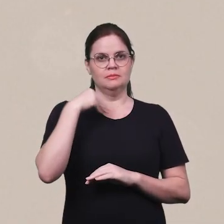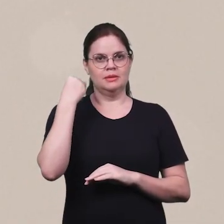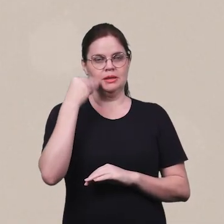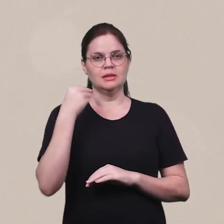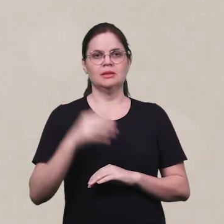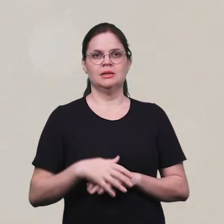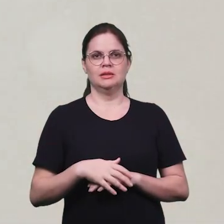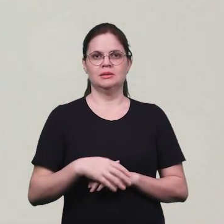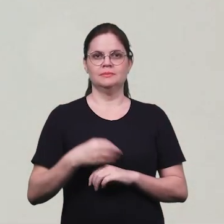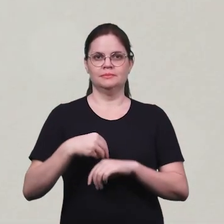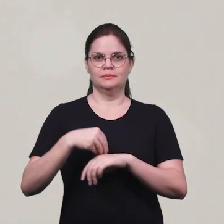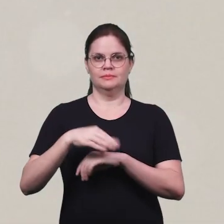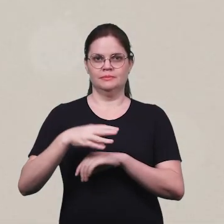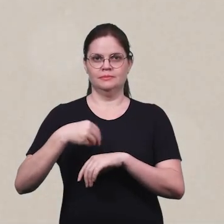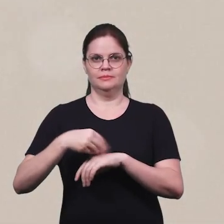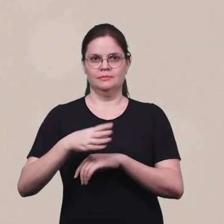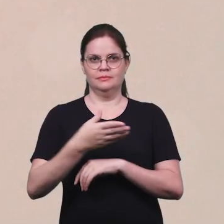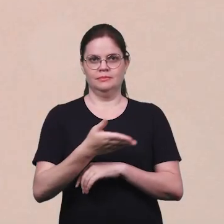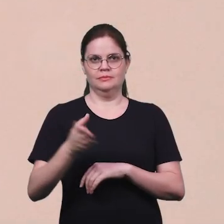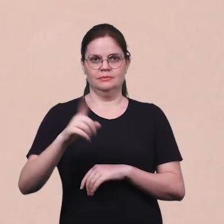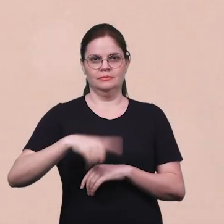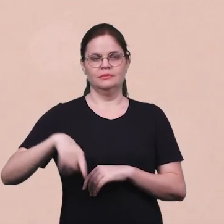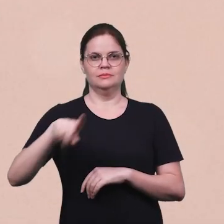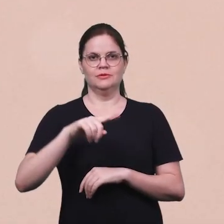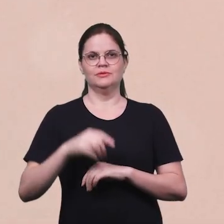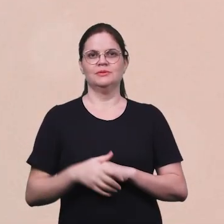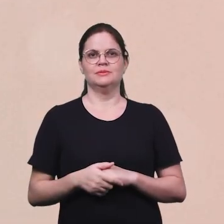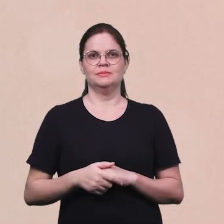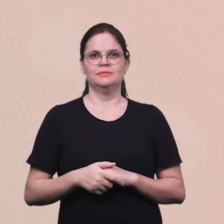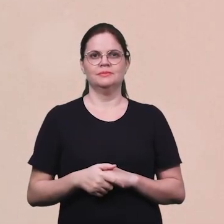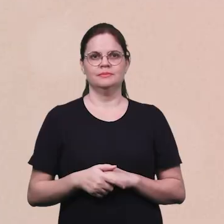passei, que os irmãos meus sabem, a igreja sabe que eu passei.